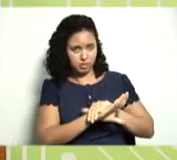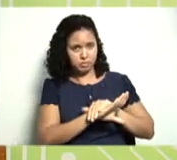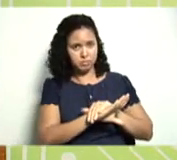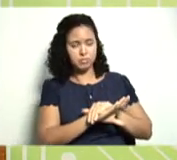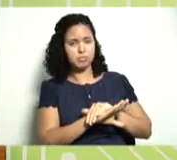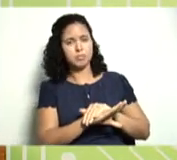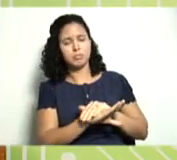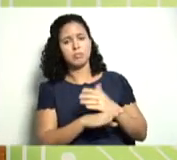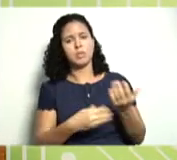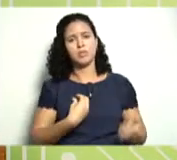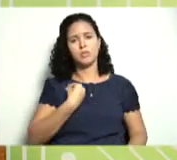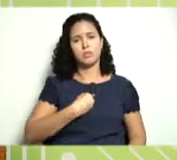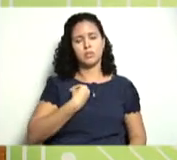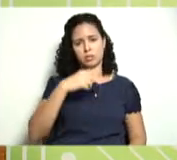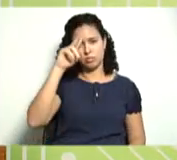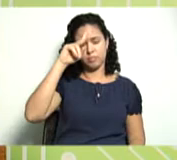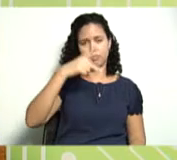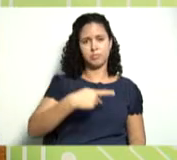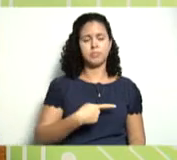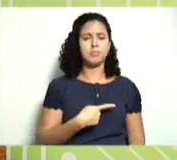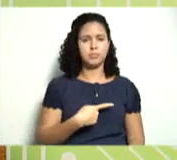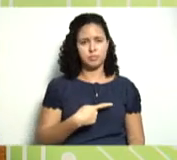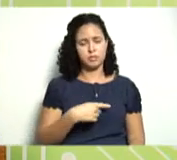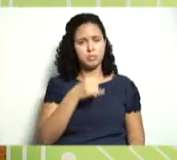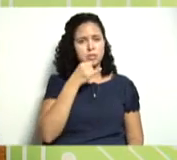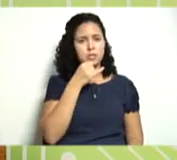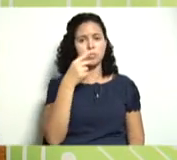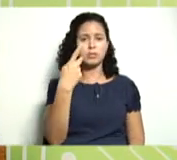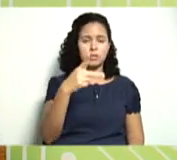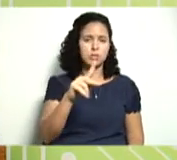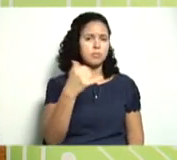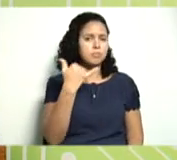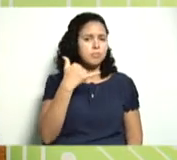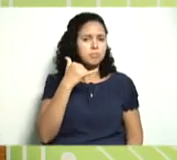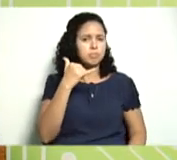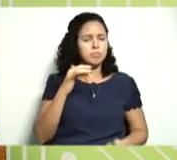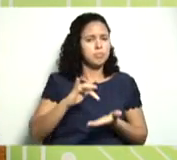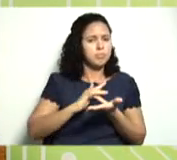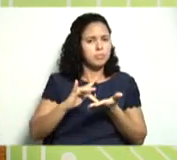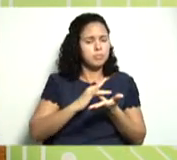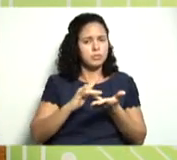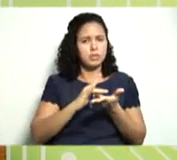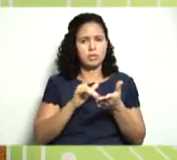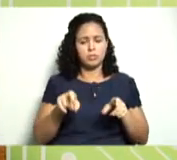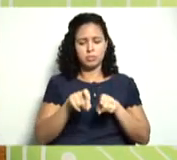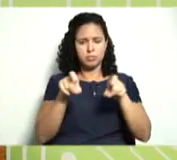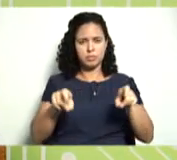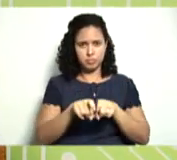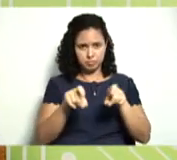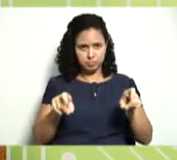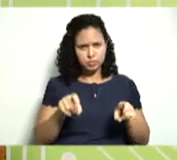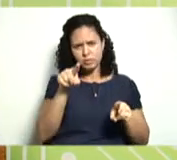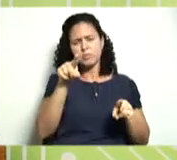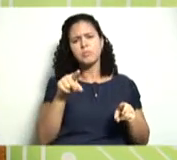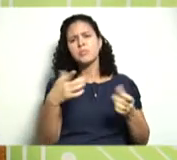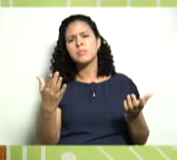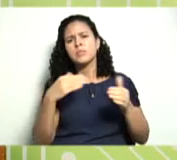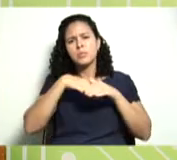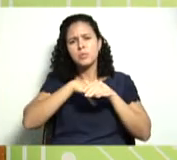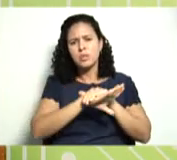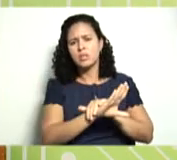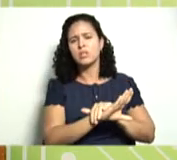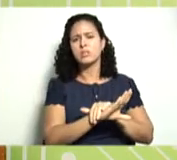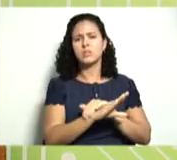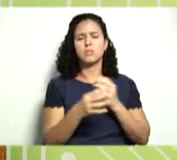de vocês no seu no seu celular no seu smartphone no seu computador se não guardam guardam